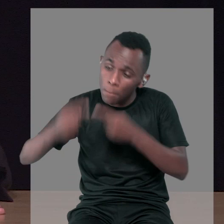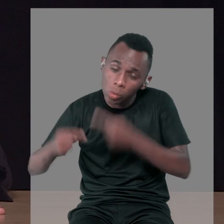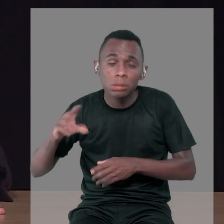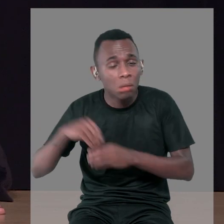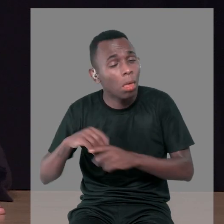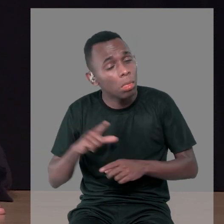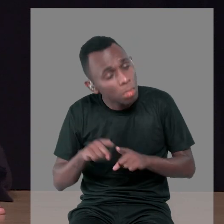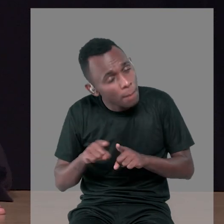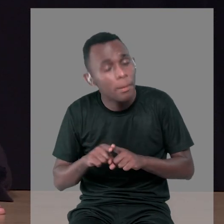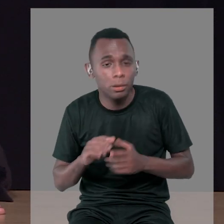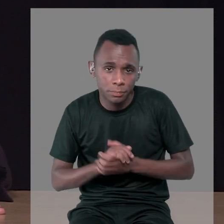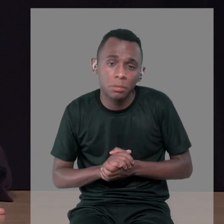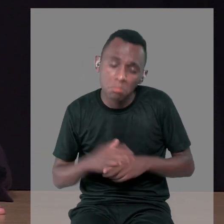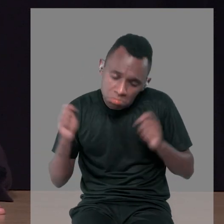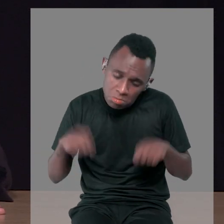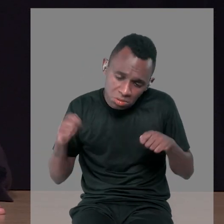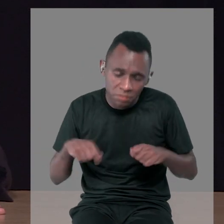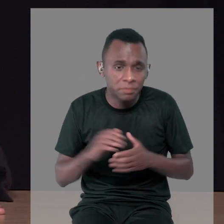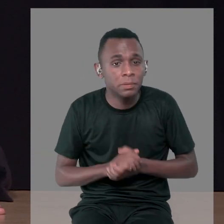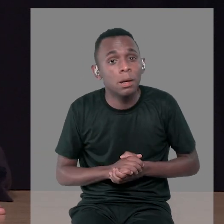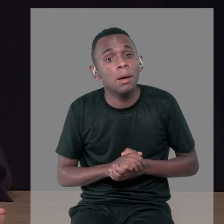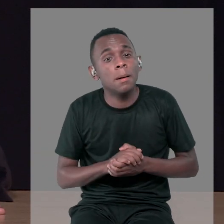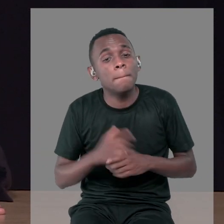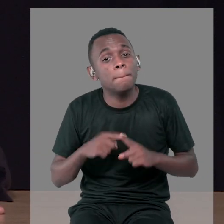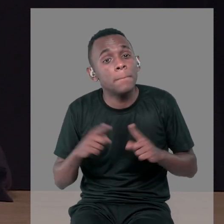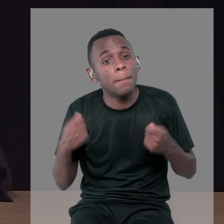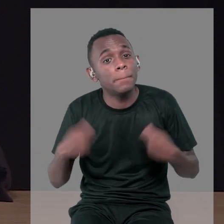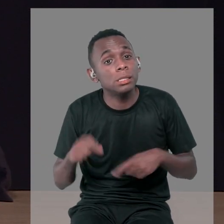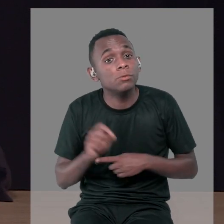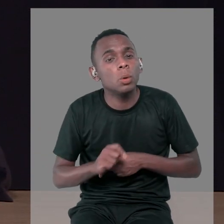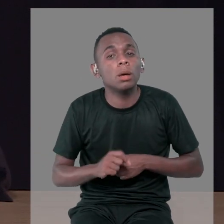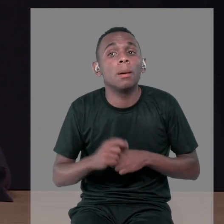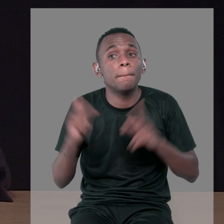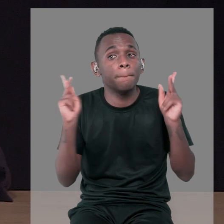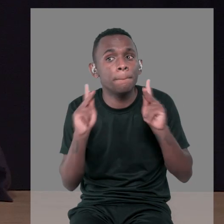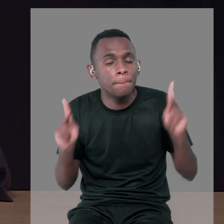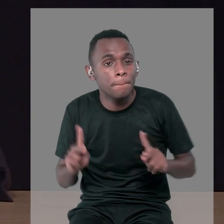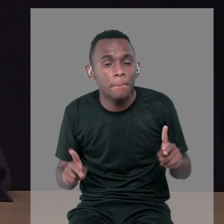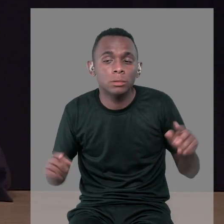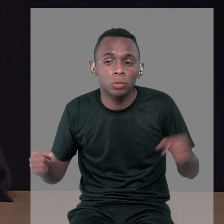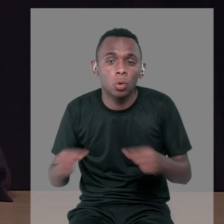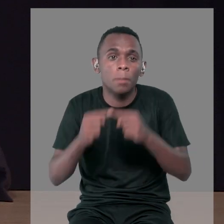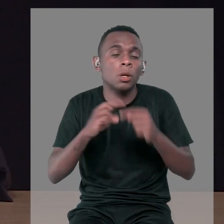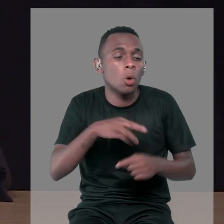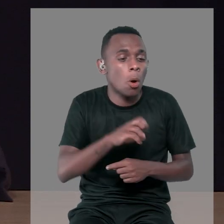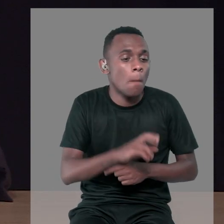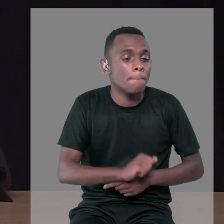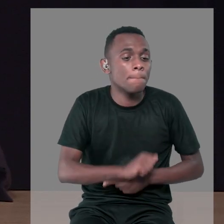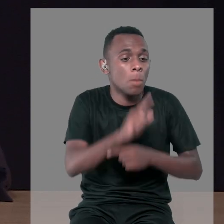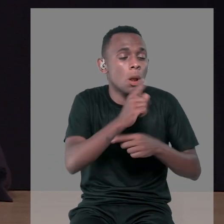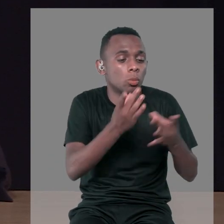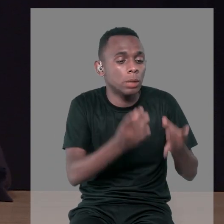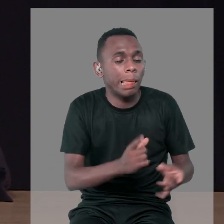possível, desde que seja um pacifismo que combine o aspecto moral do pacifismo, né,